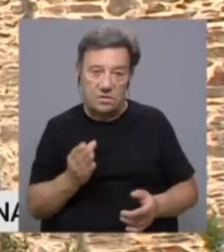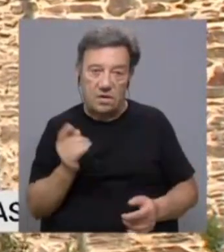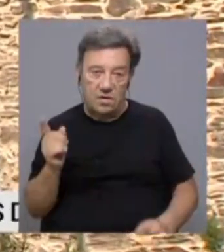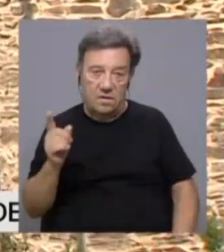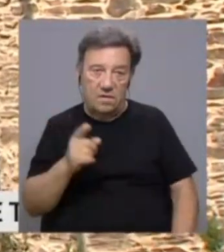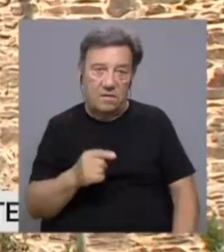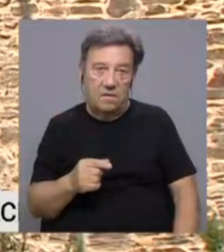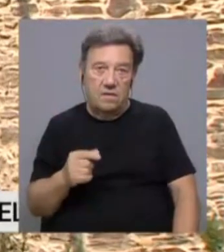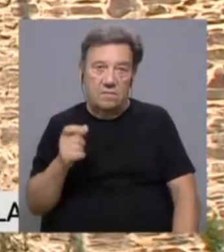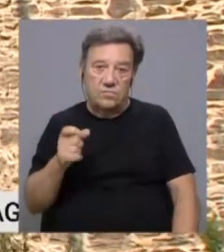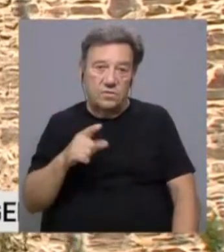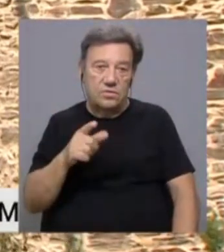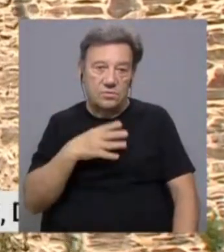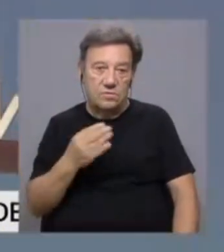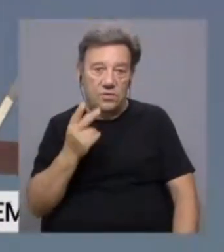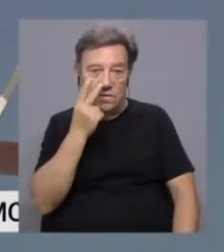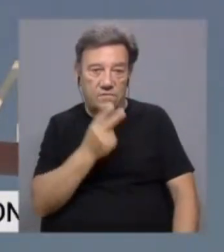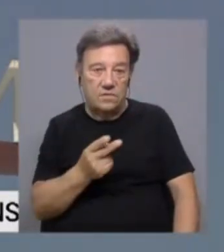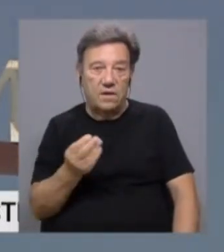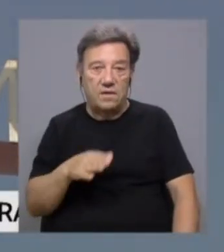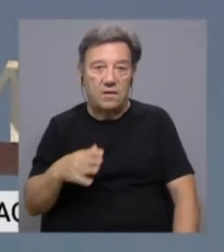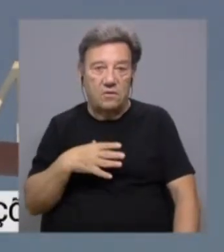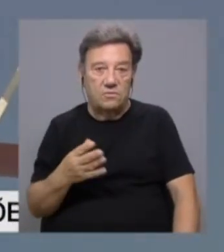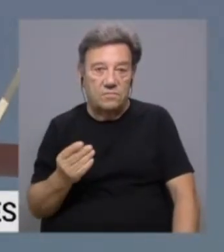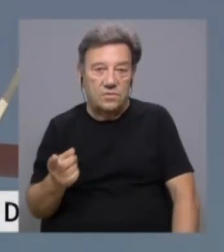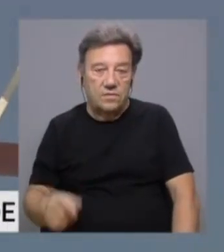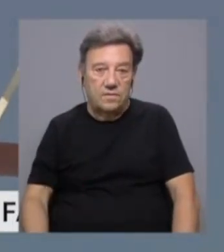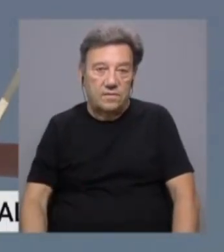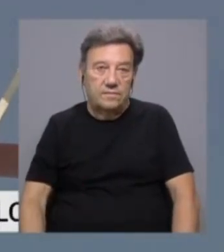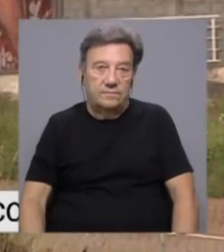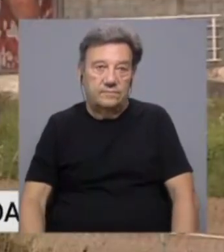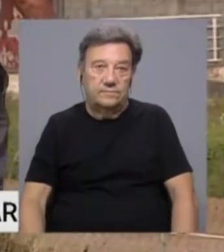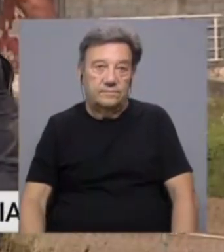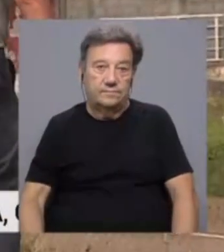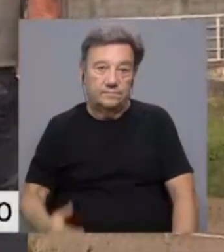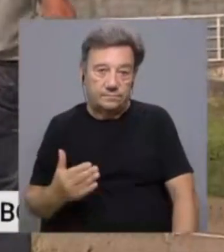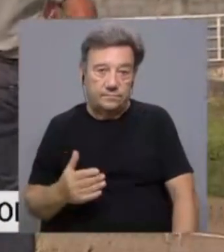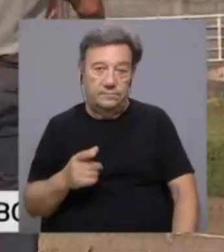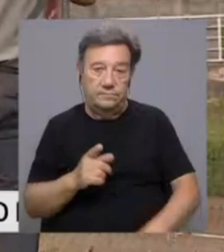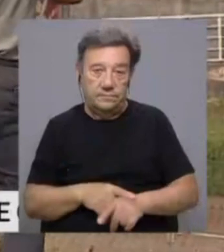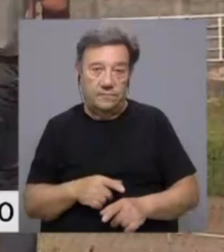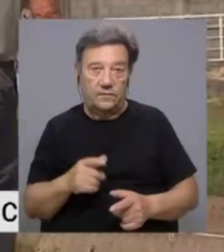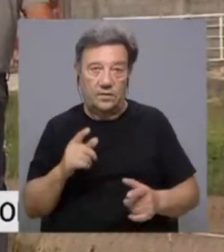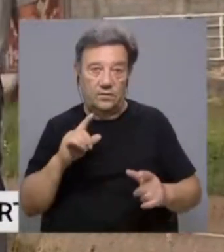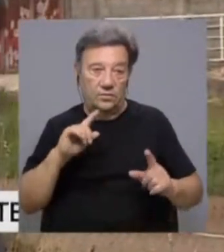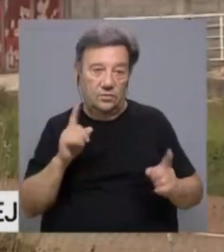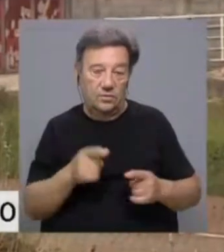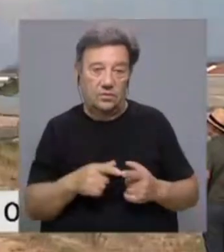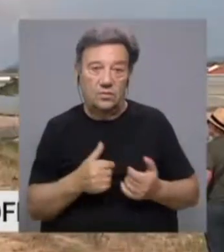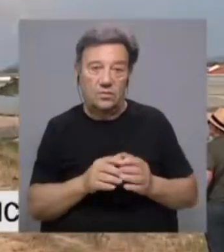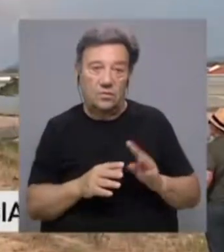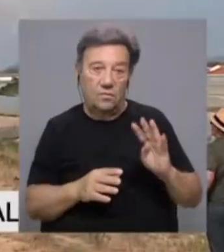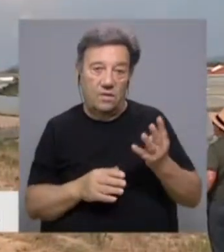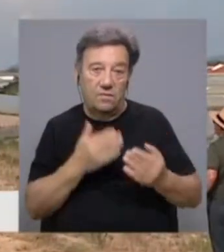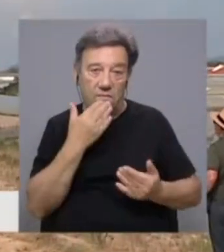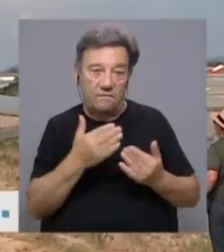e as pessoas têm gostado muito de visitar, as crianças gostam muito. Agora é tempo de recolher. Fecham-se as quatro